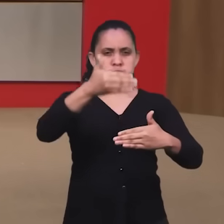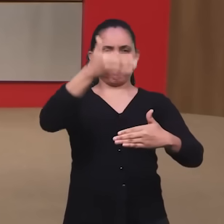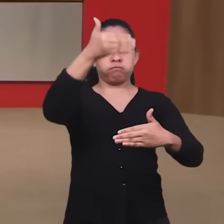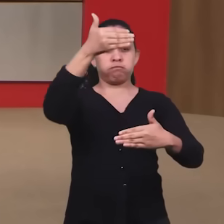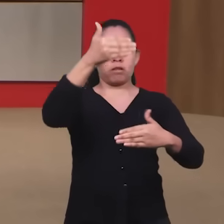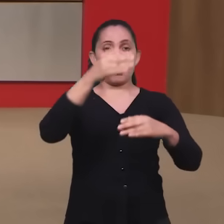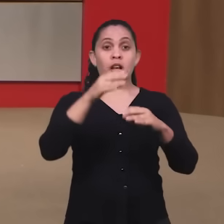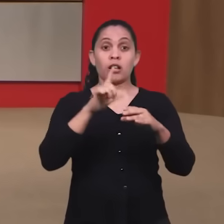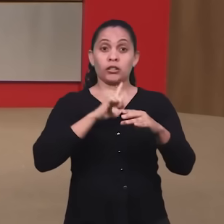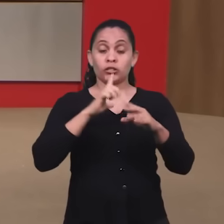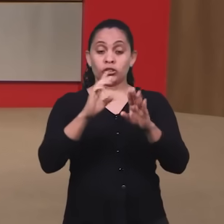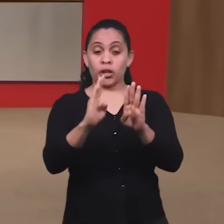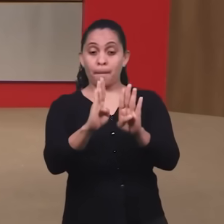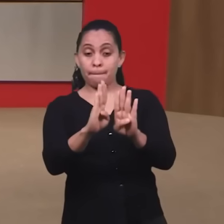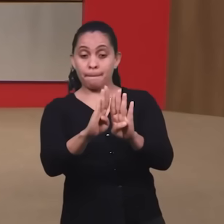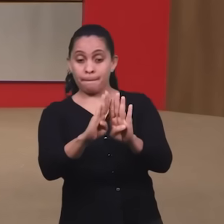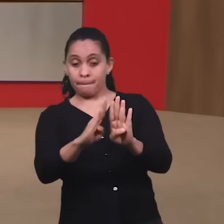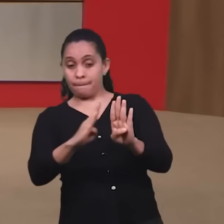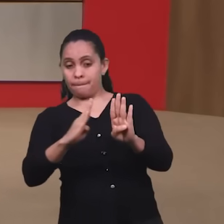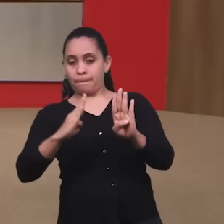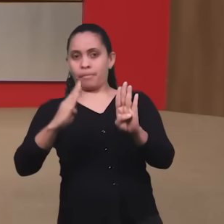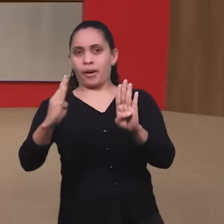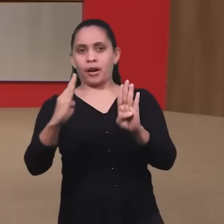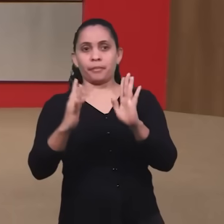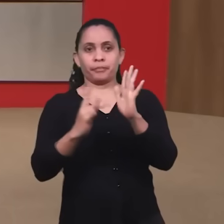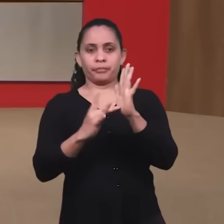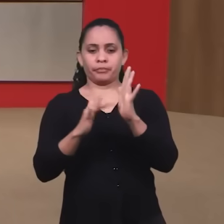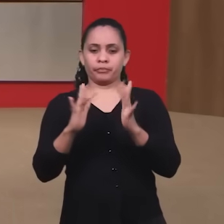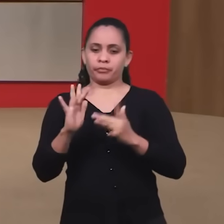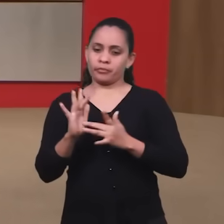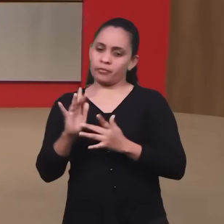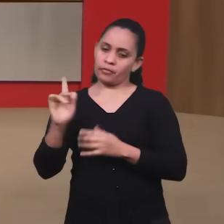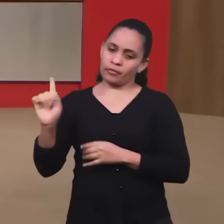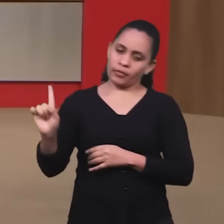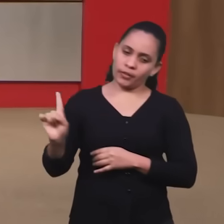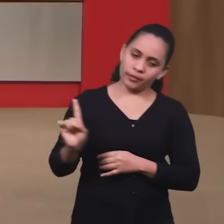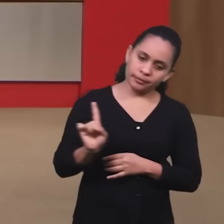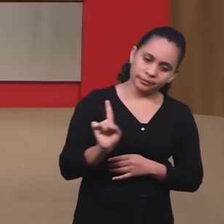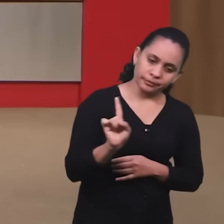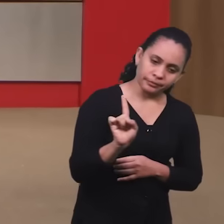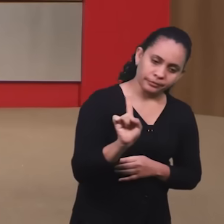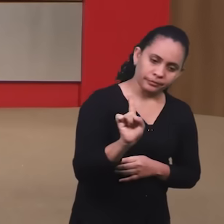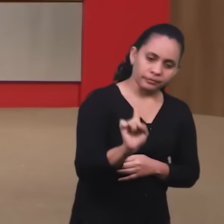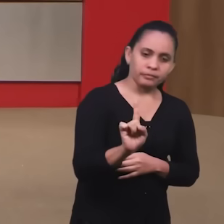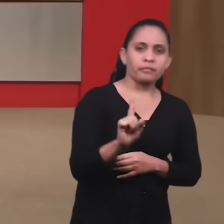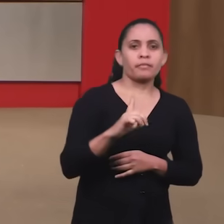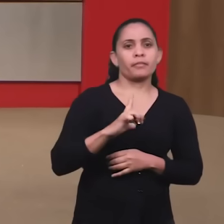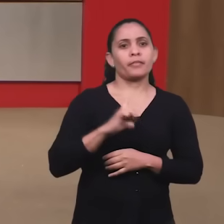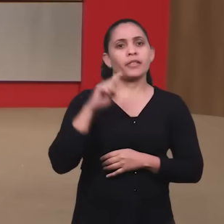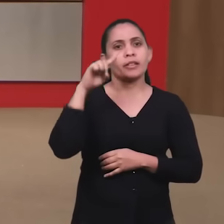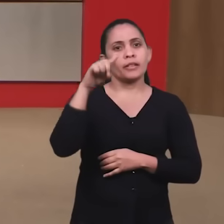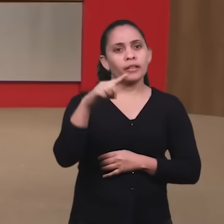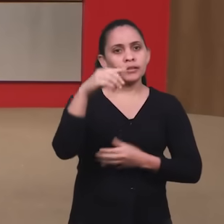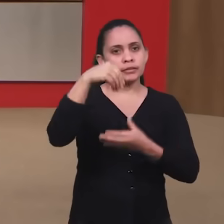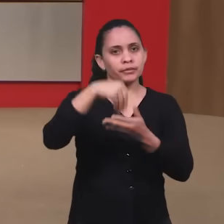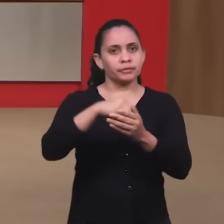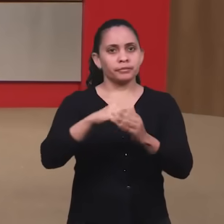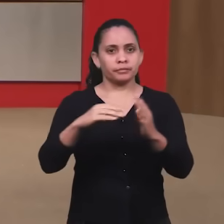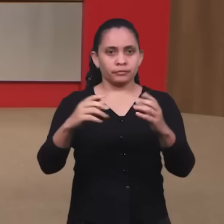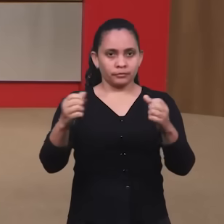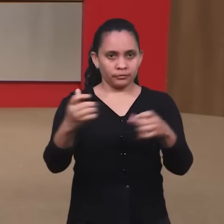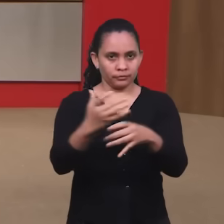suas portas. Quando o Senhor Jesus chega na porta ou à porta daquela